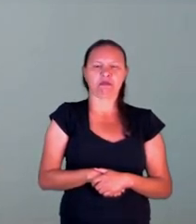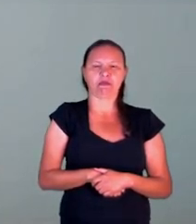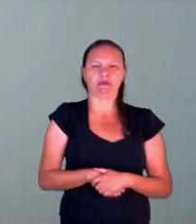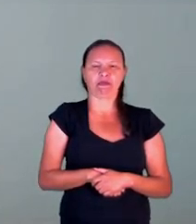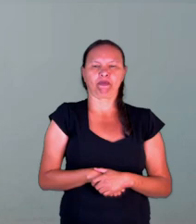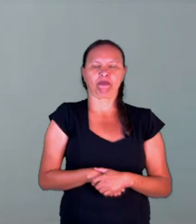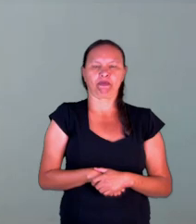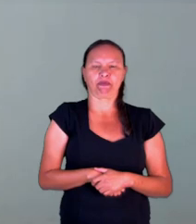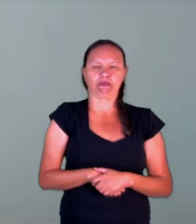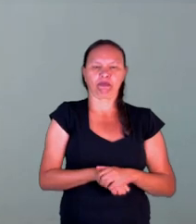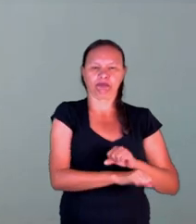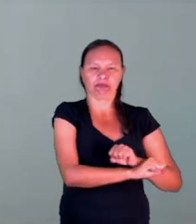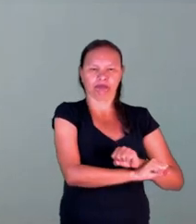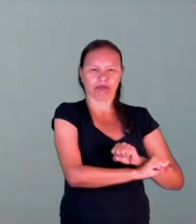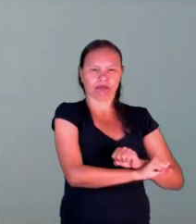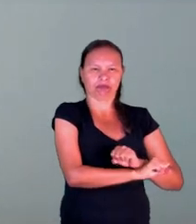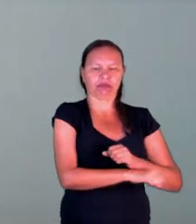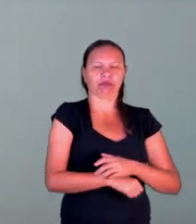compartilharia